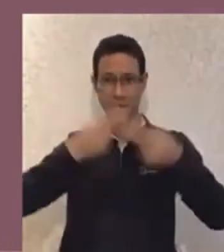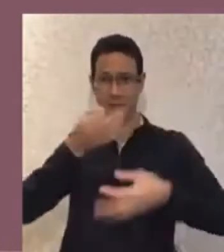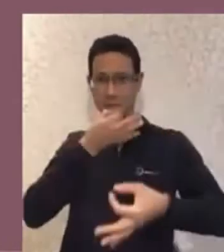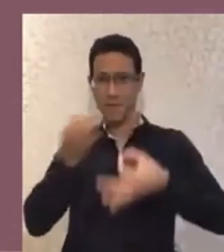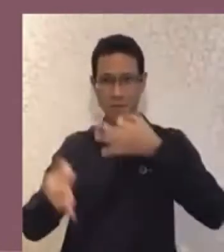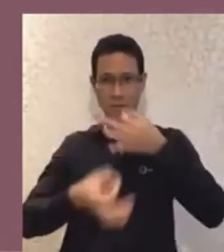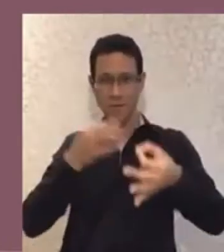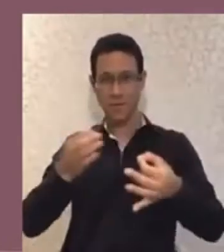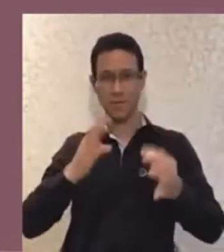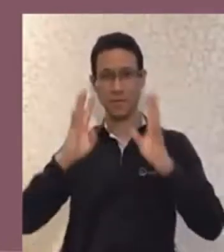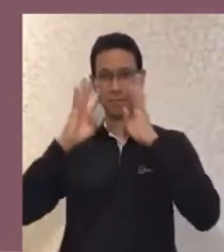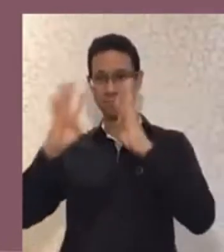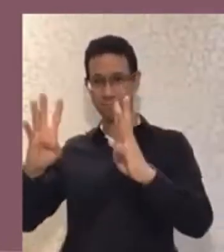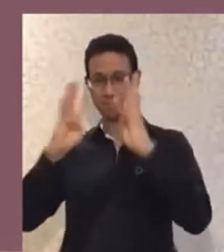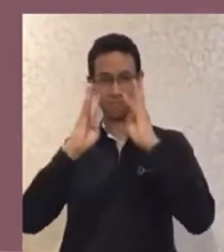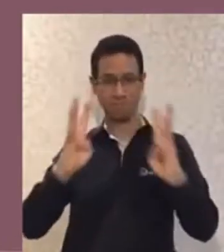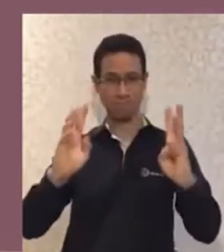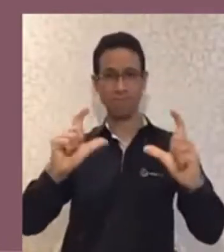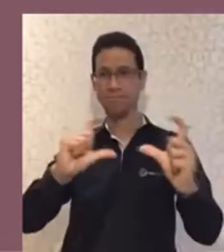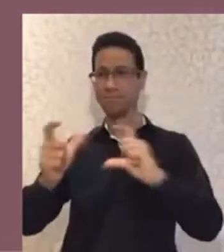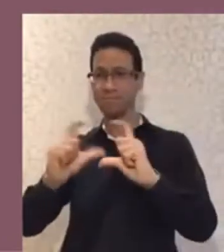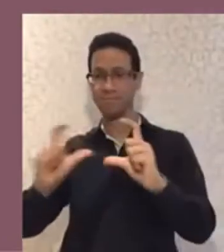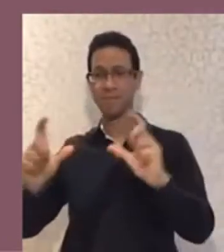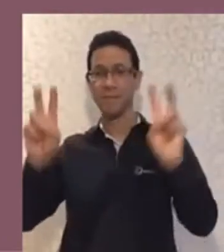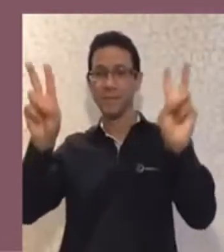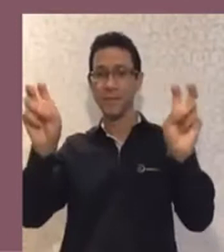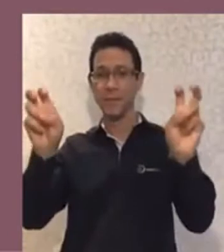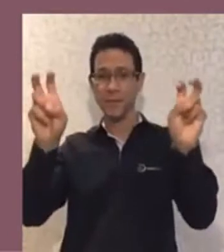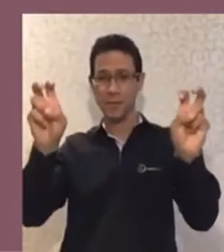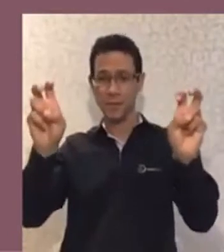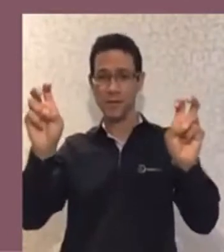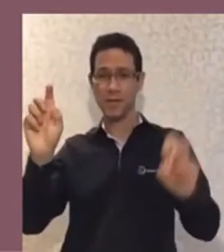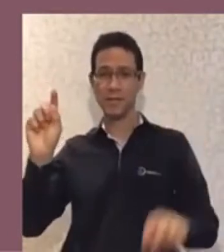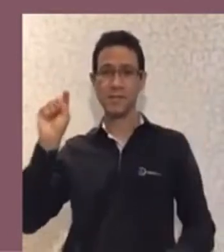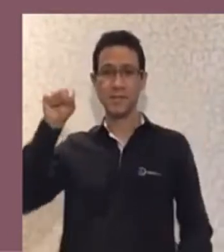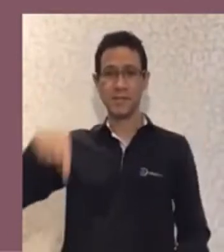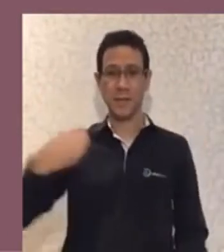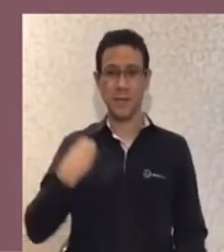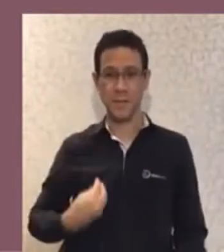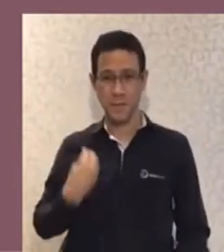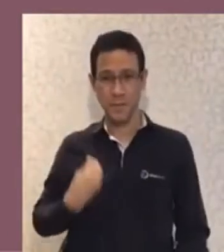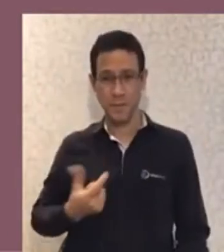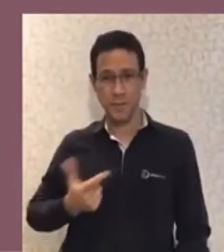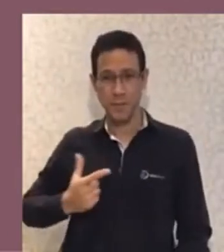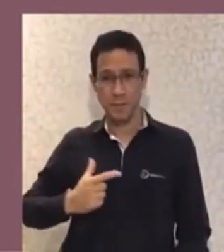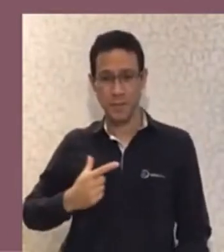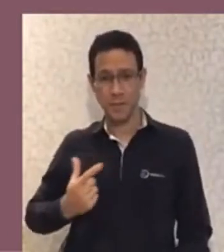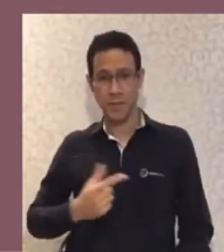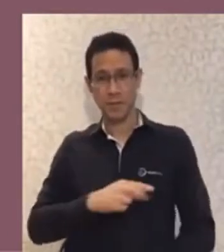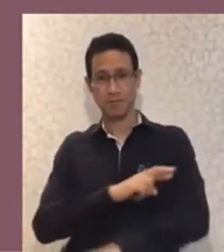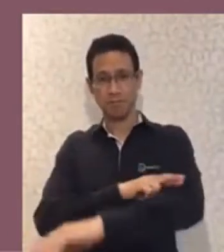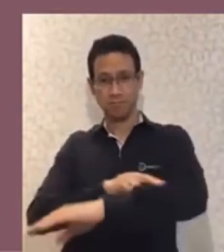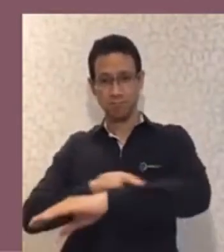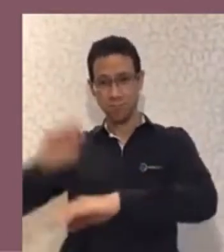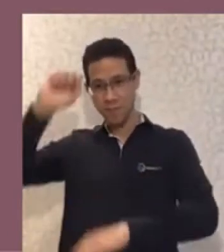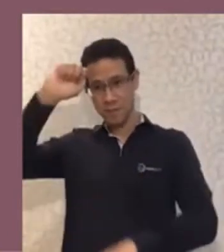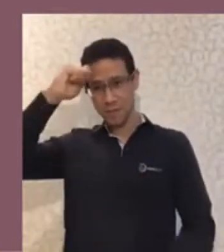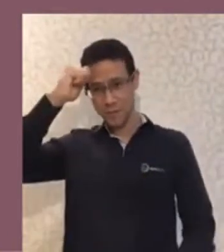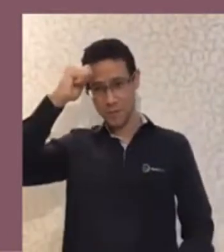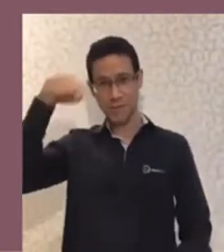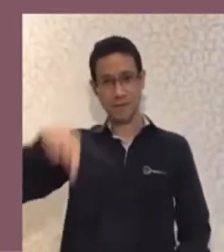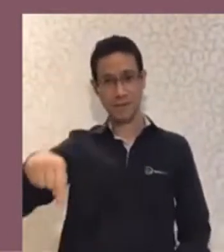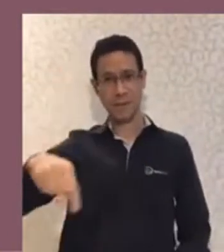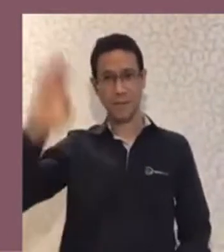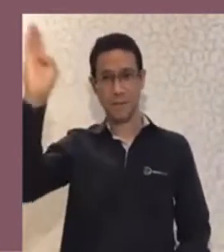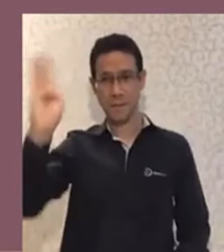problematizações que envolvem questões de presenças e ausências negras no Brasil. Esta atividade compõe a ação em